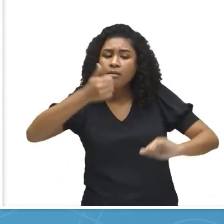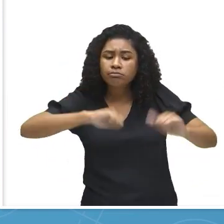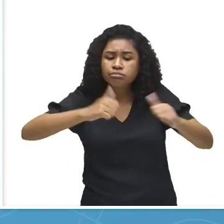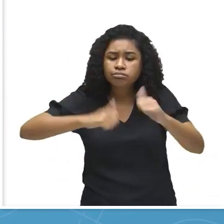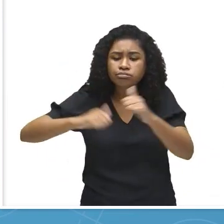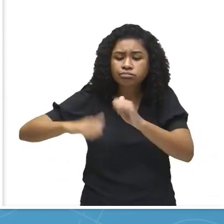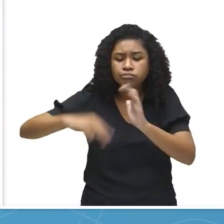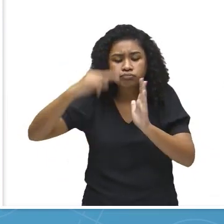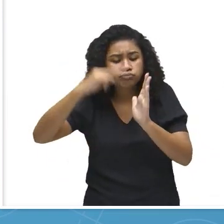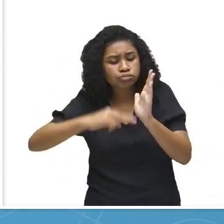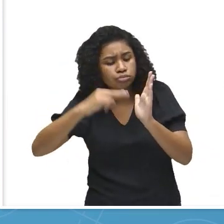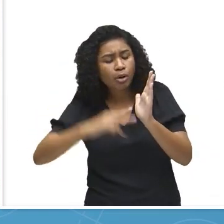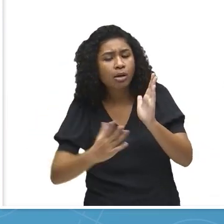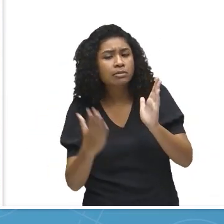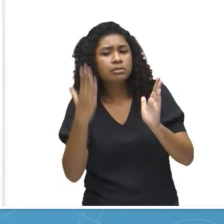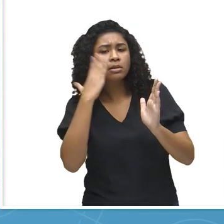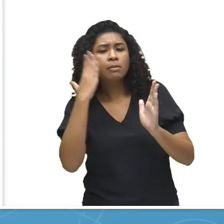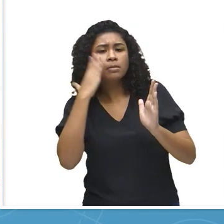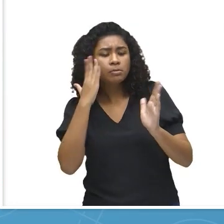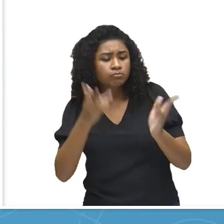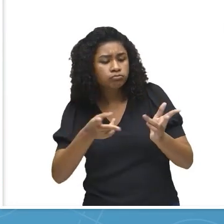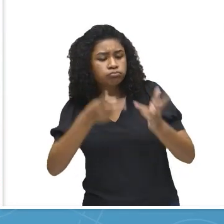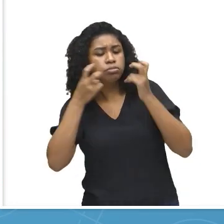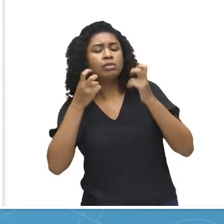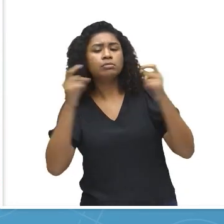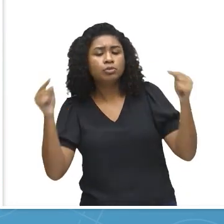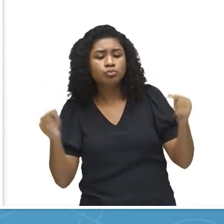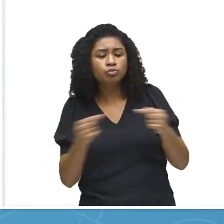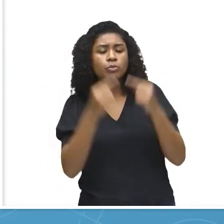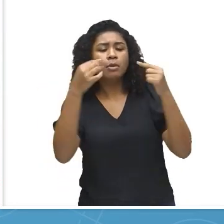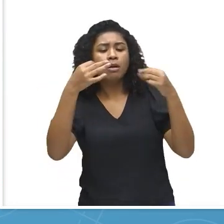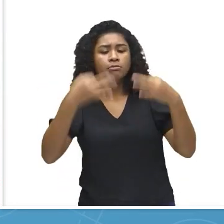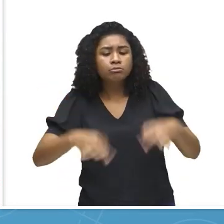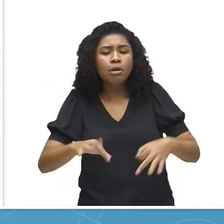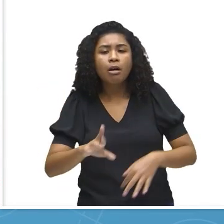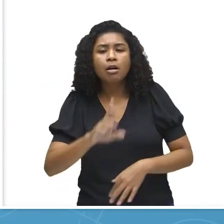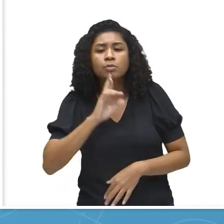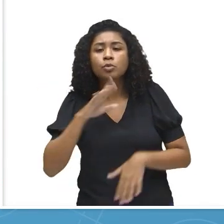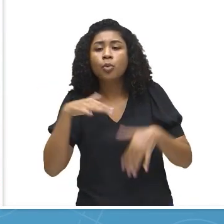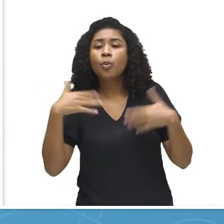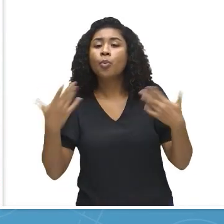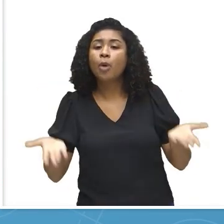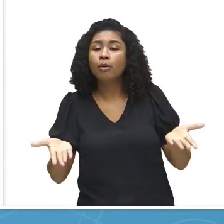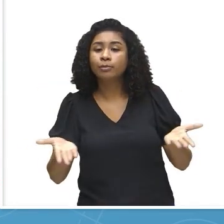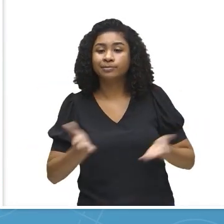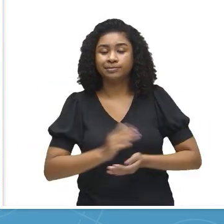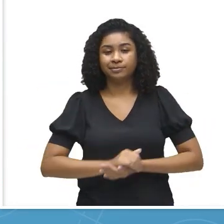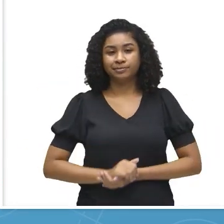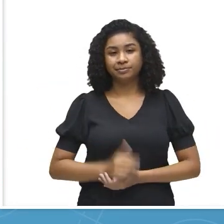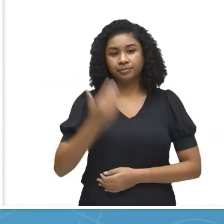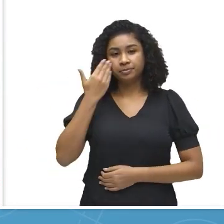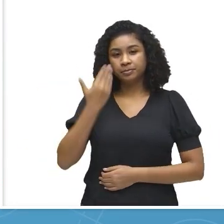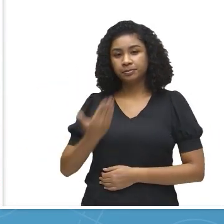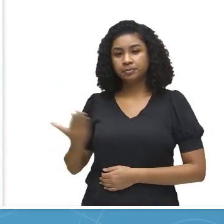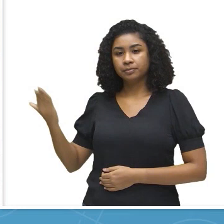se enquadra com o que o enunciado pede. Vamos lá, voltando à terceira questão na tela para a gente.